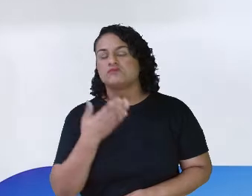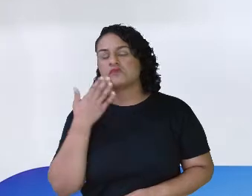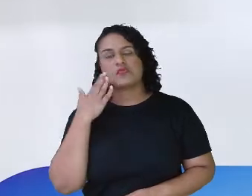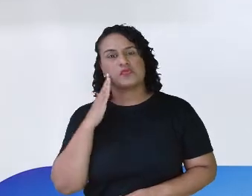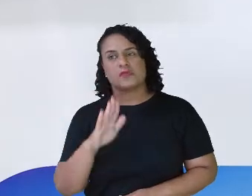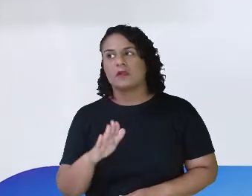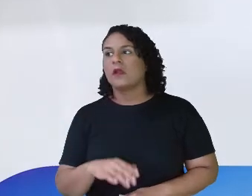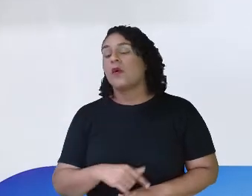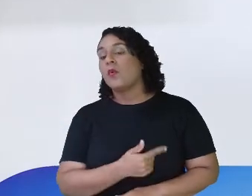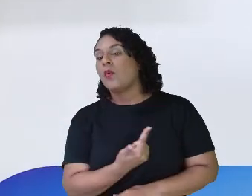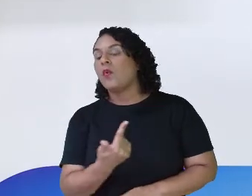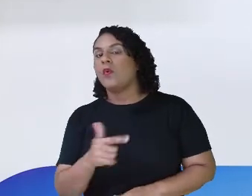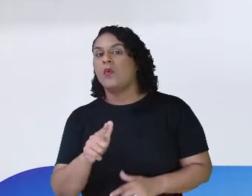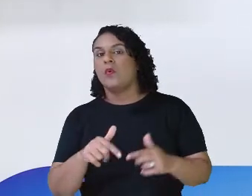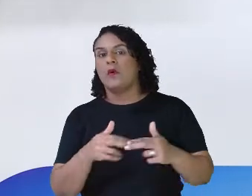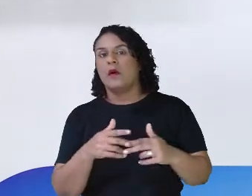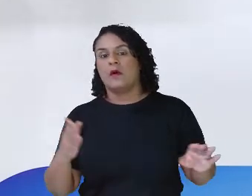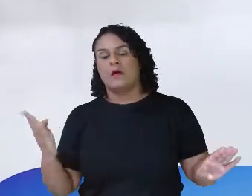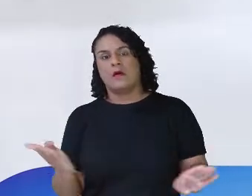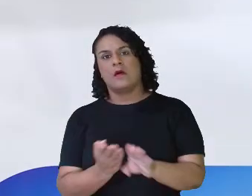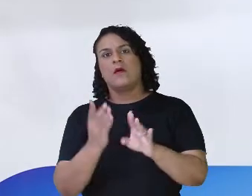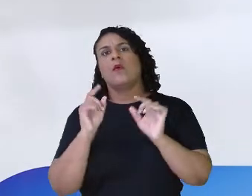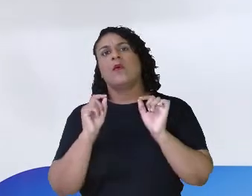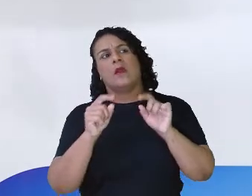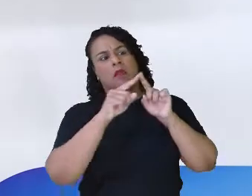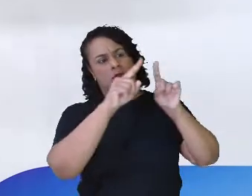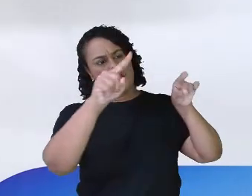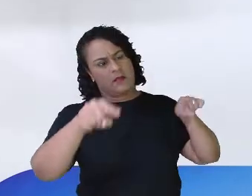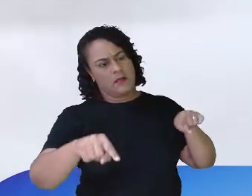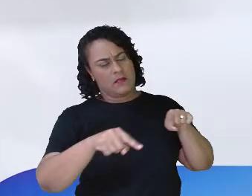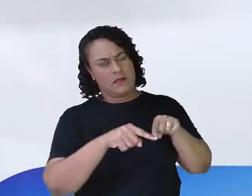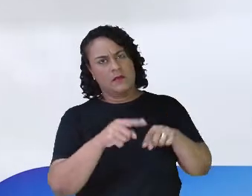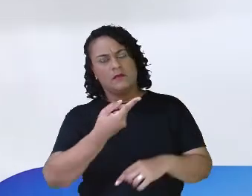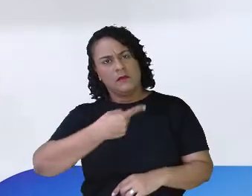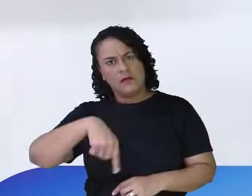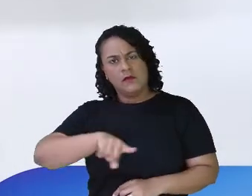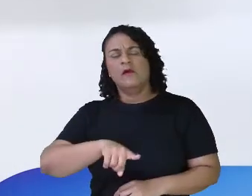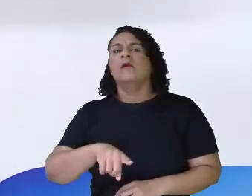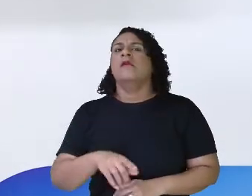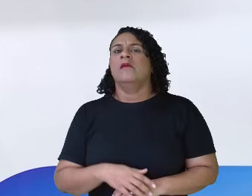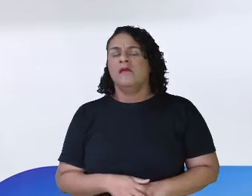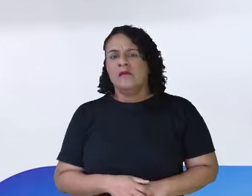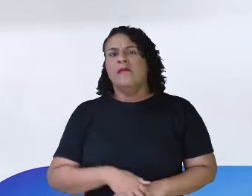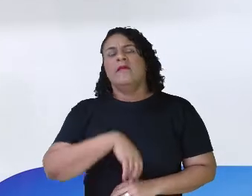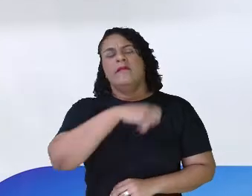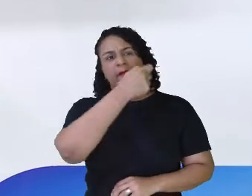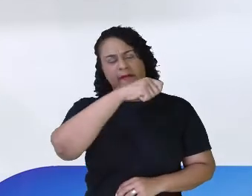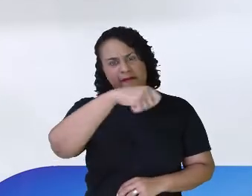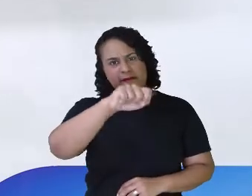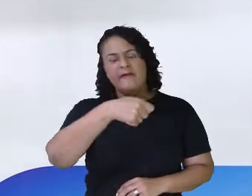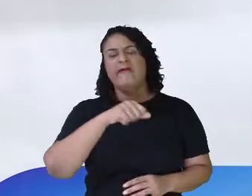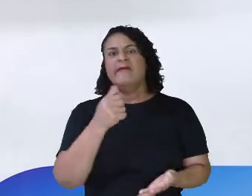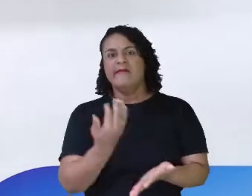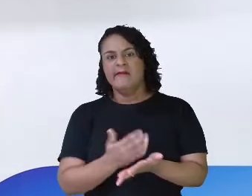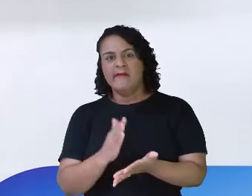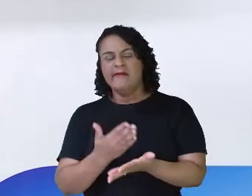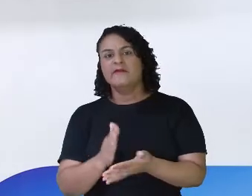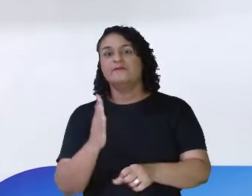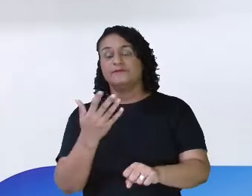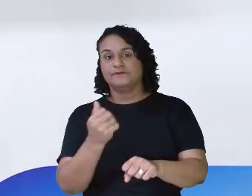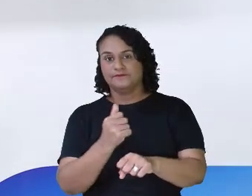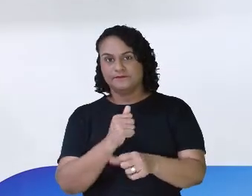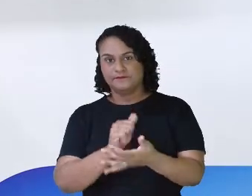gente pode encontrar figuras planas, o quadro que você faz as suas atividades, que a